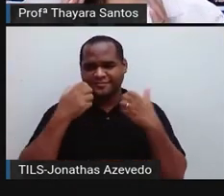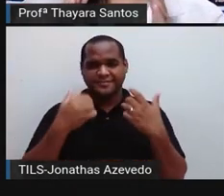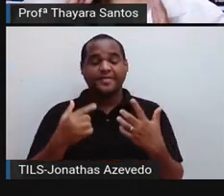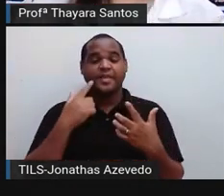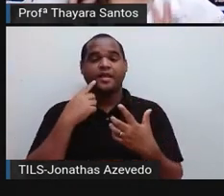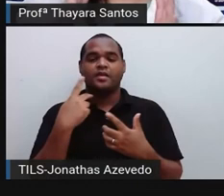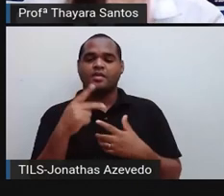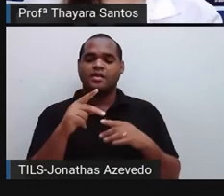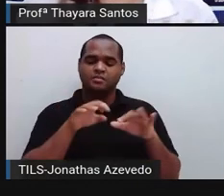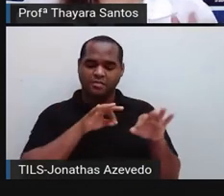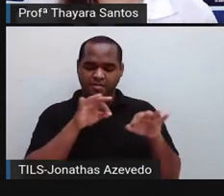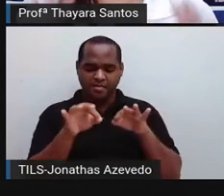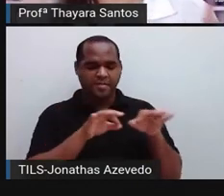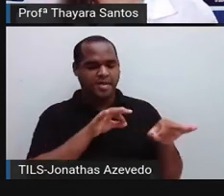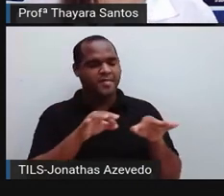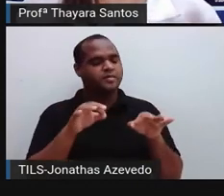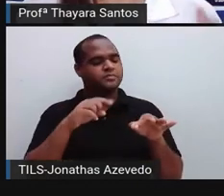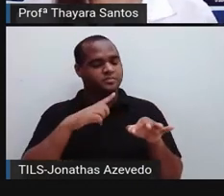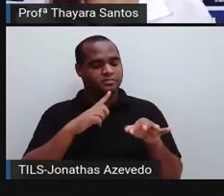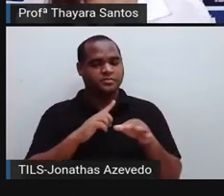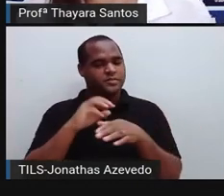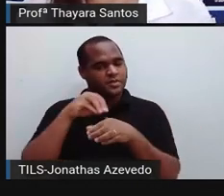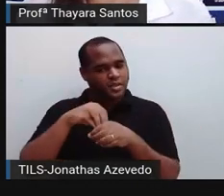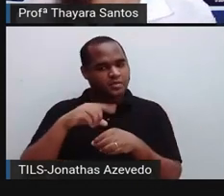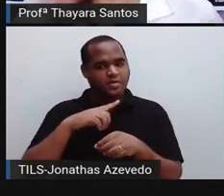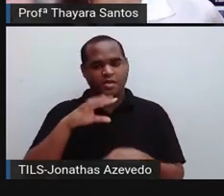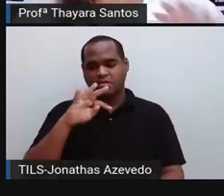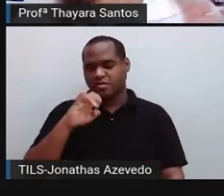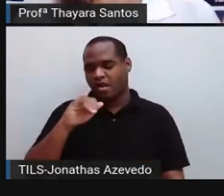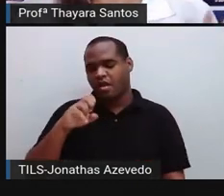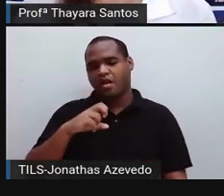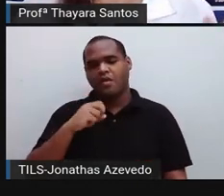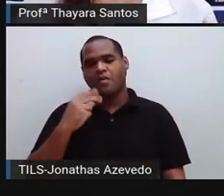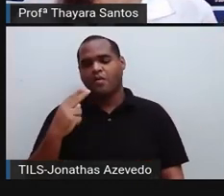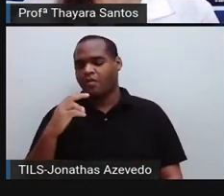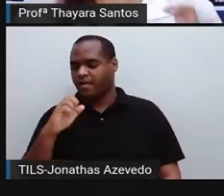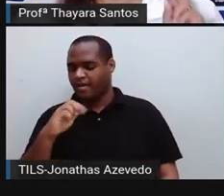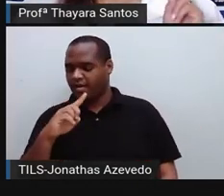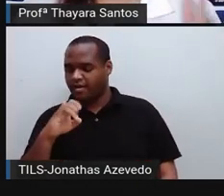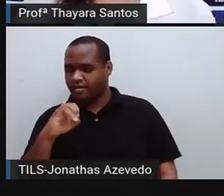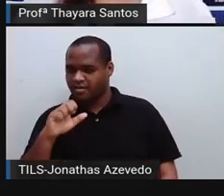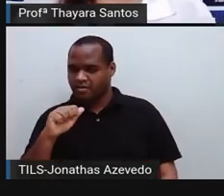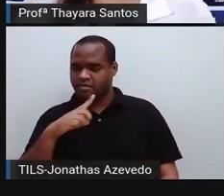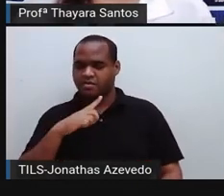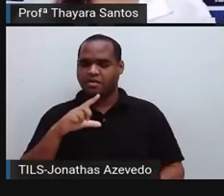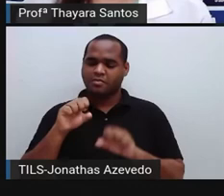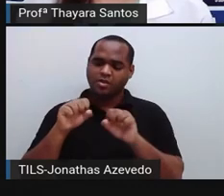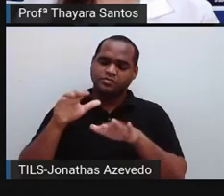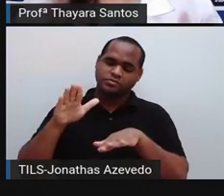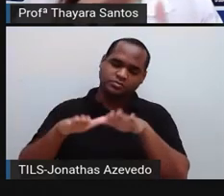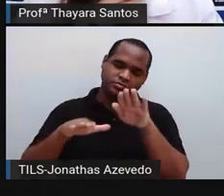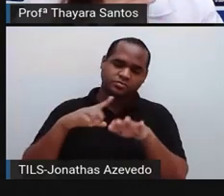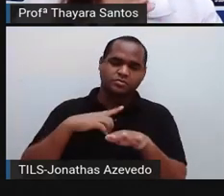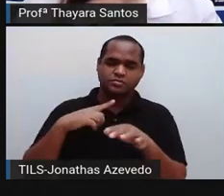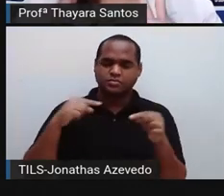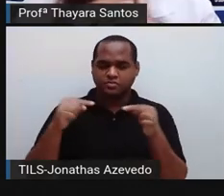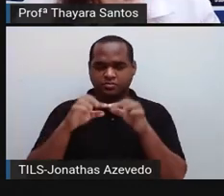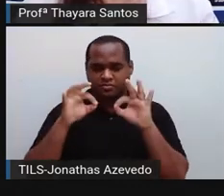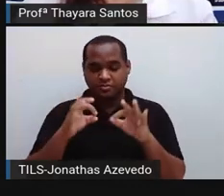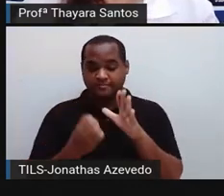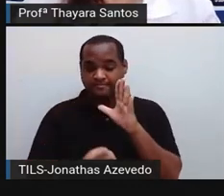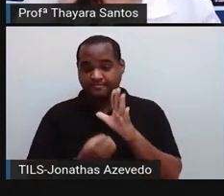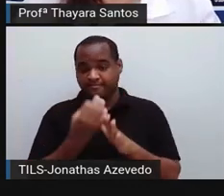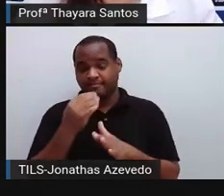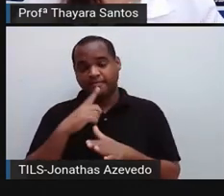dos organismos dentro dessa cadeia ou dessa teia alimentar, porque essa posição pode variar. As únicas que são fixas são dos produtores e